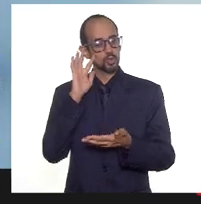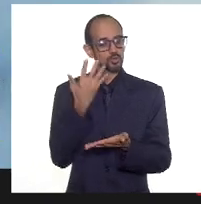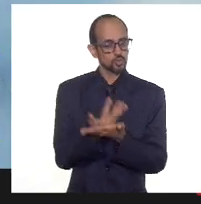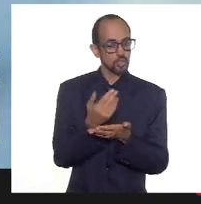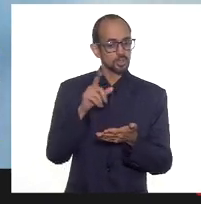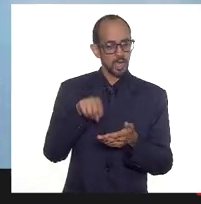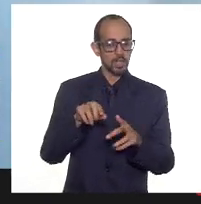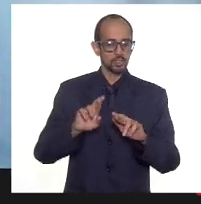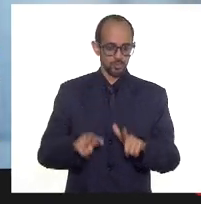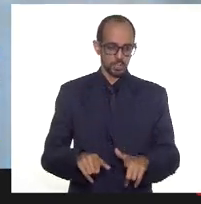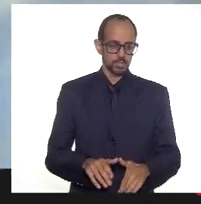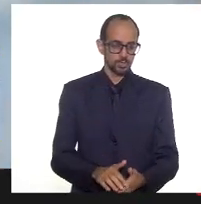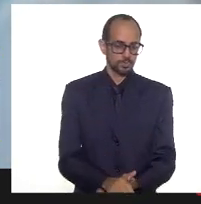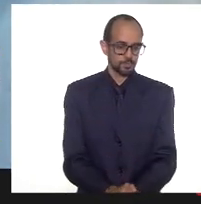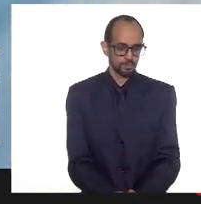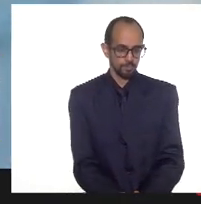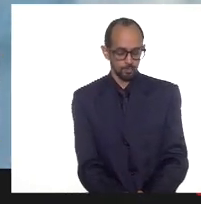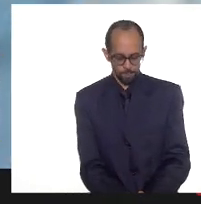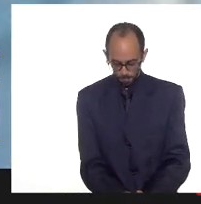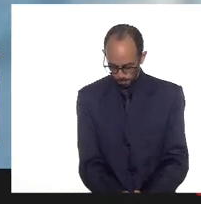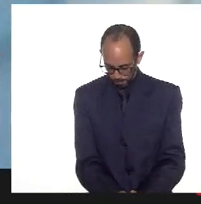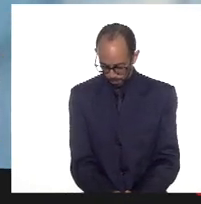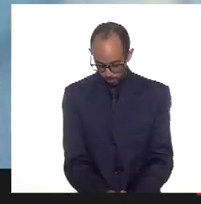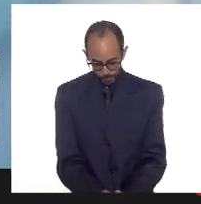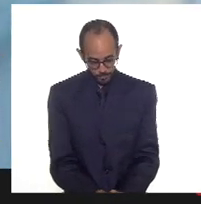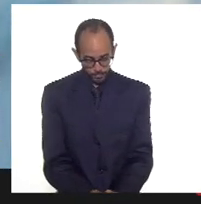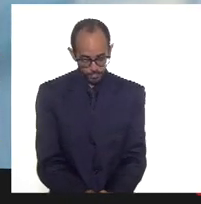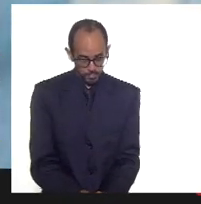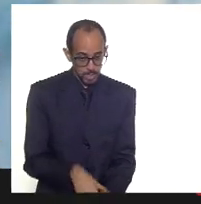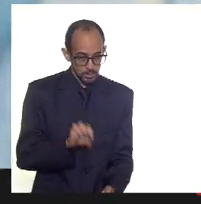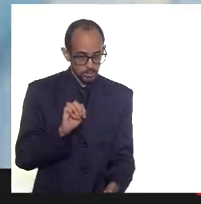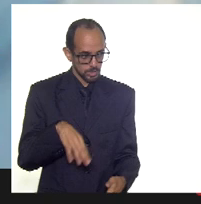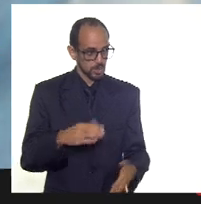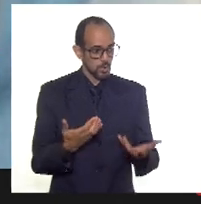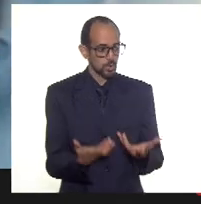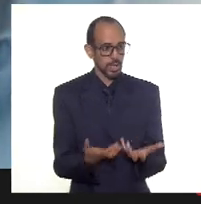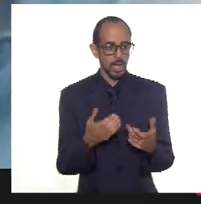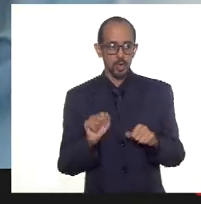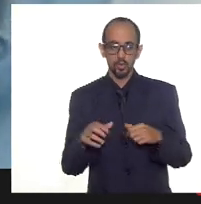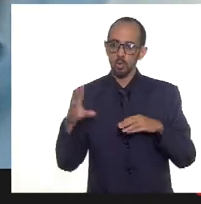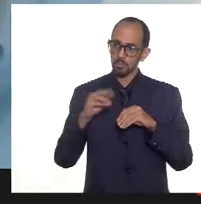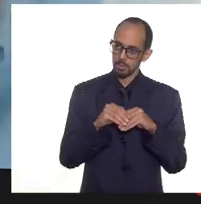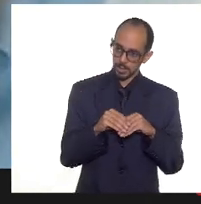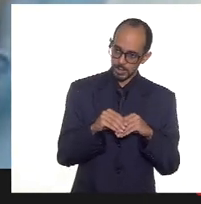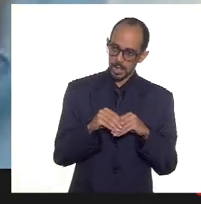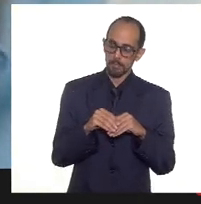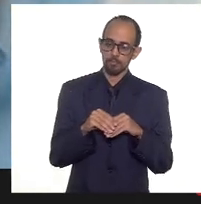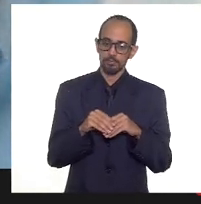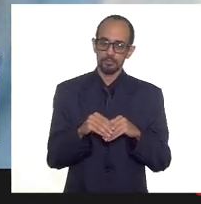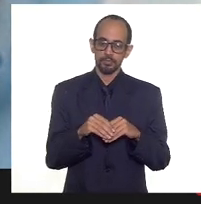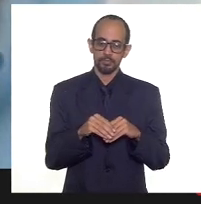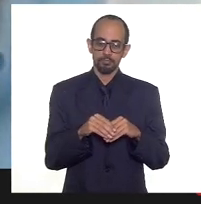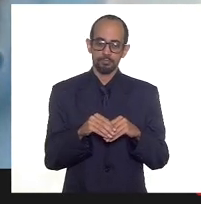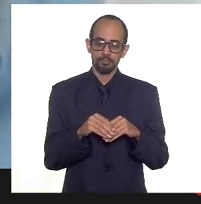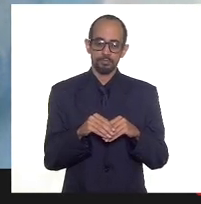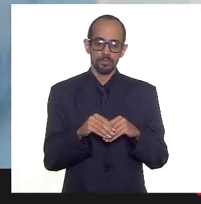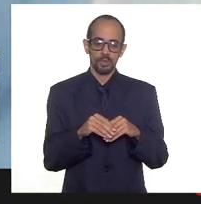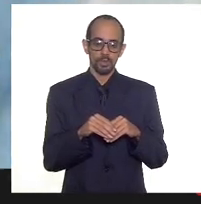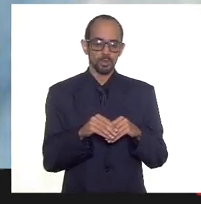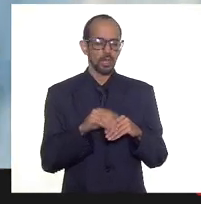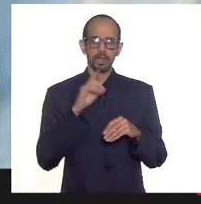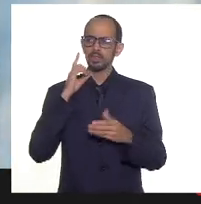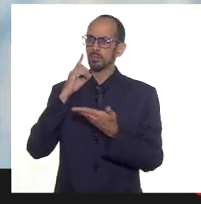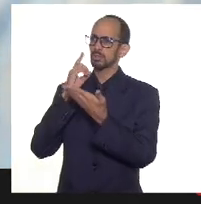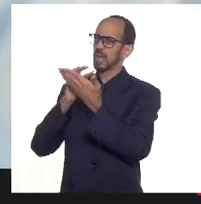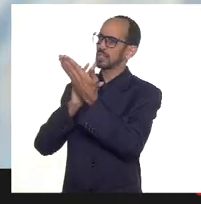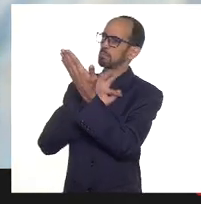Olha, eu queria fazer uma observação, deputada Marta Rocha, na sua área policial, e é o